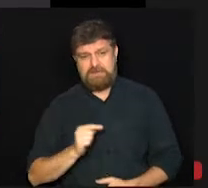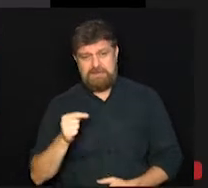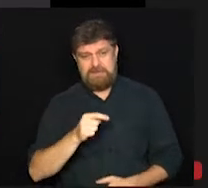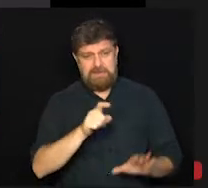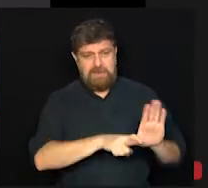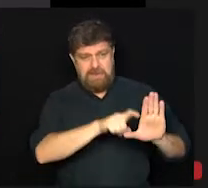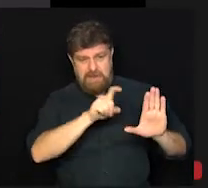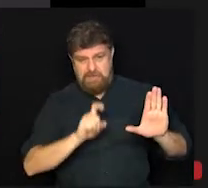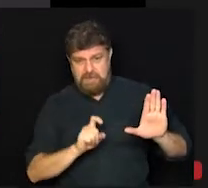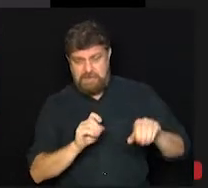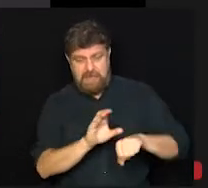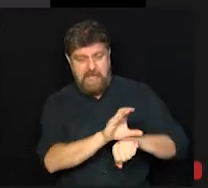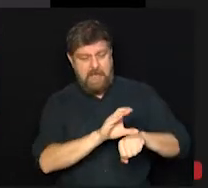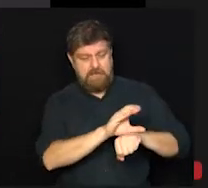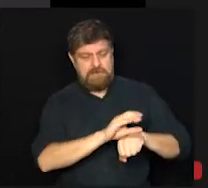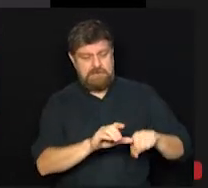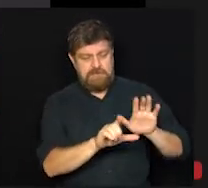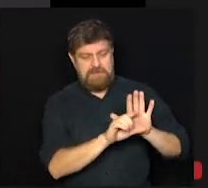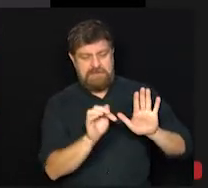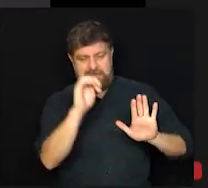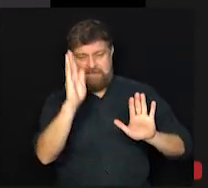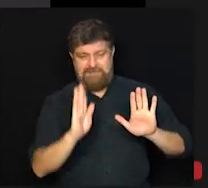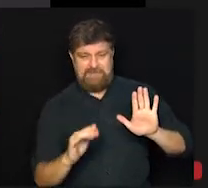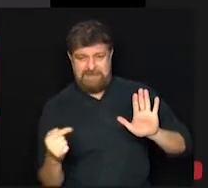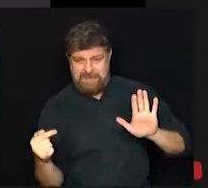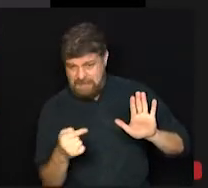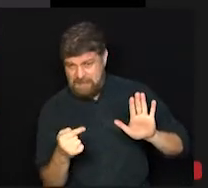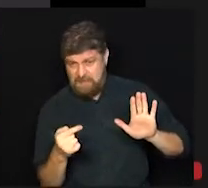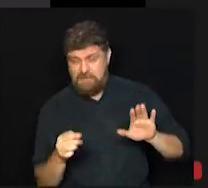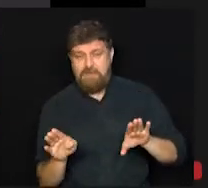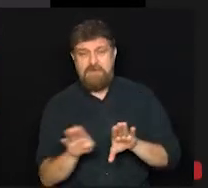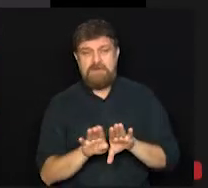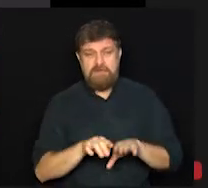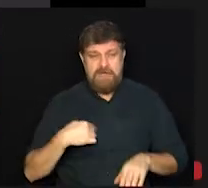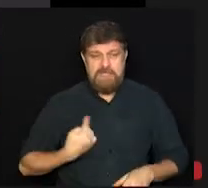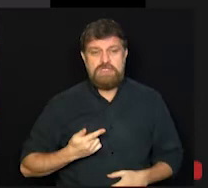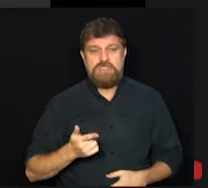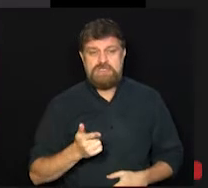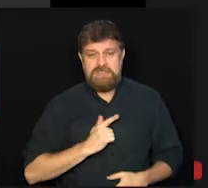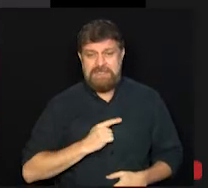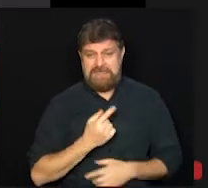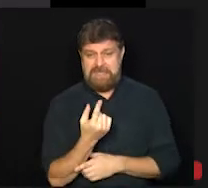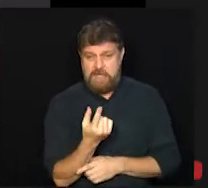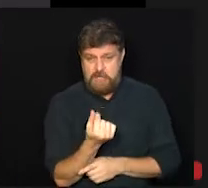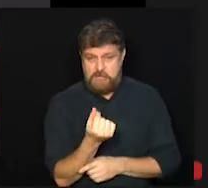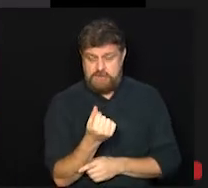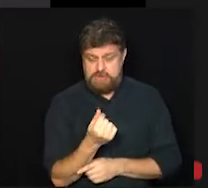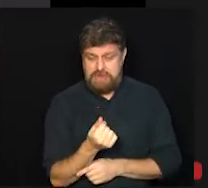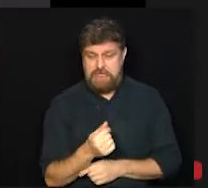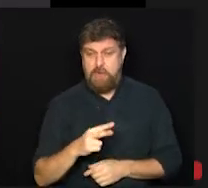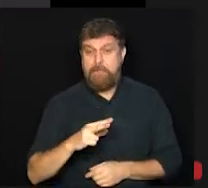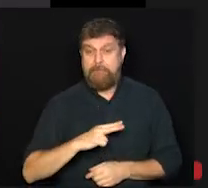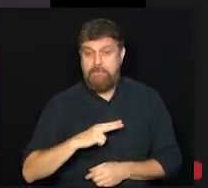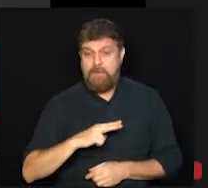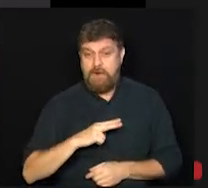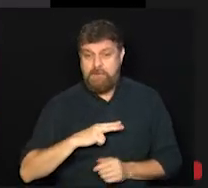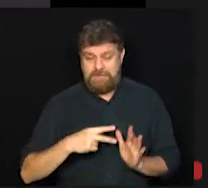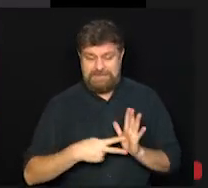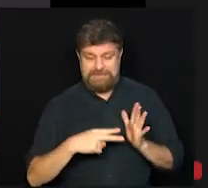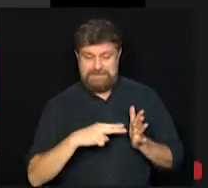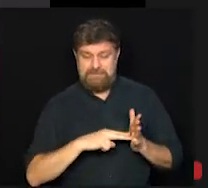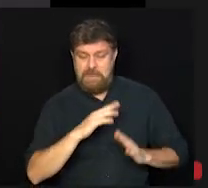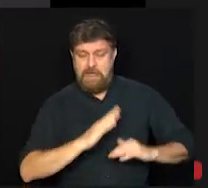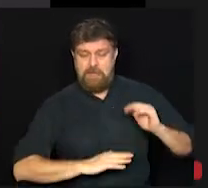pela Constituição, ela é uma autonomia que também nos dá autonomia financeira, o que significa, na prática,